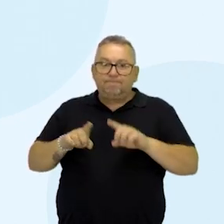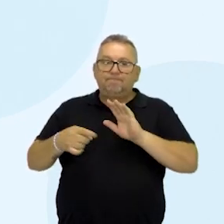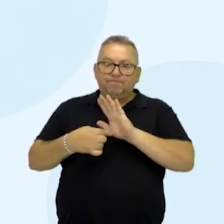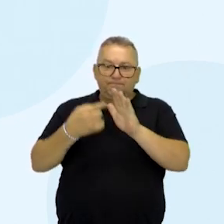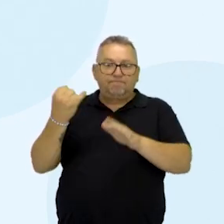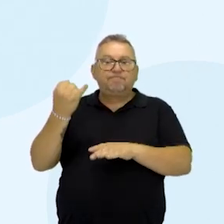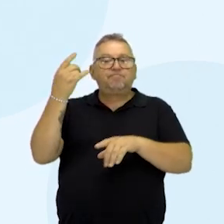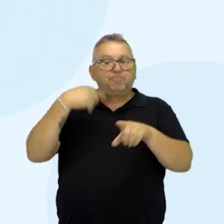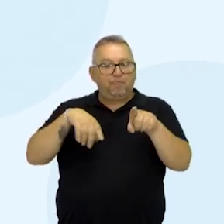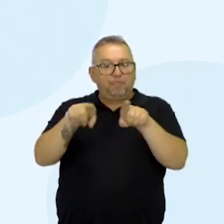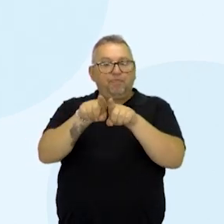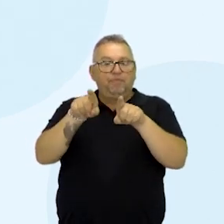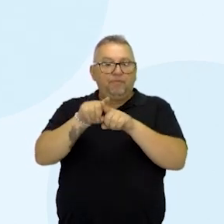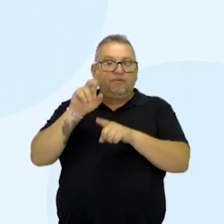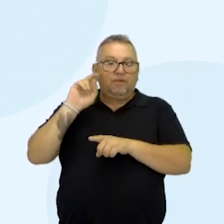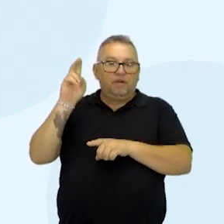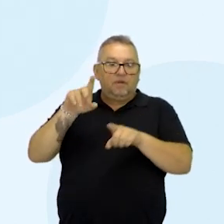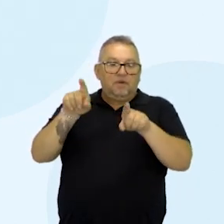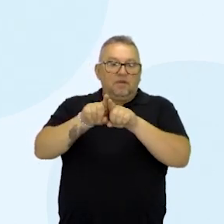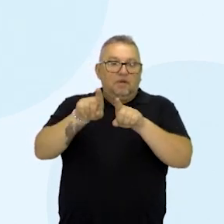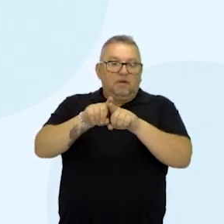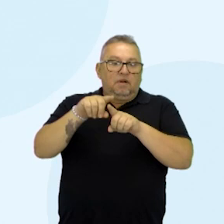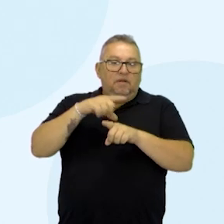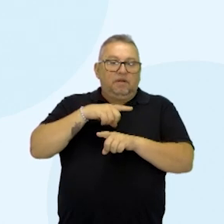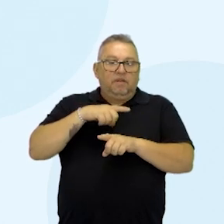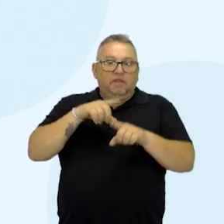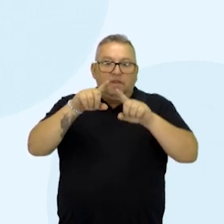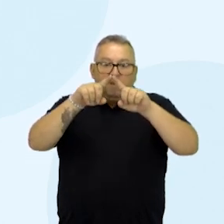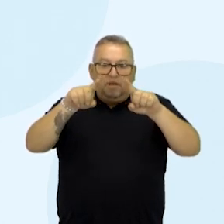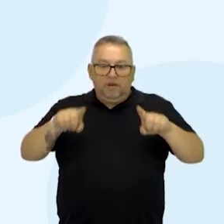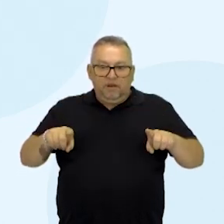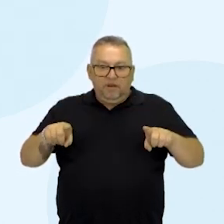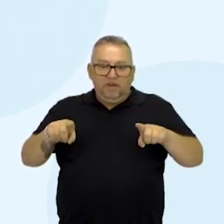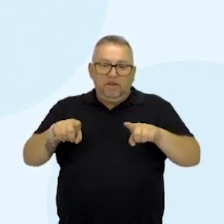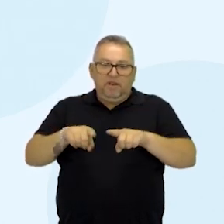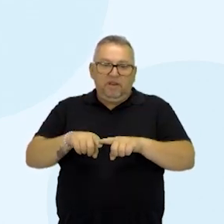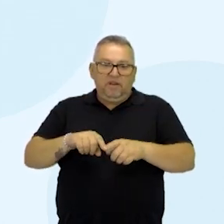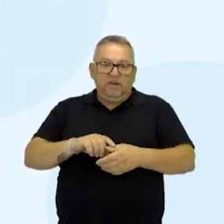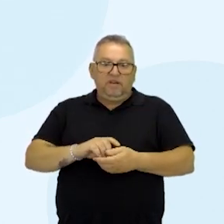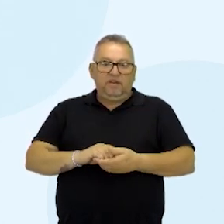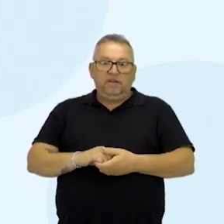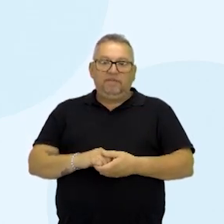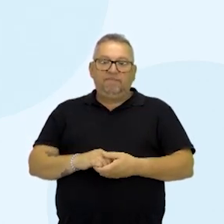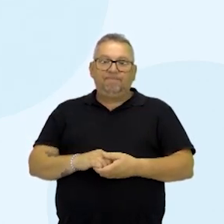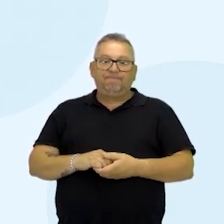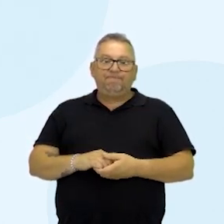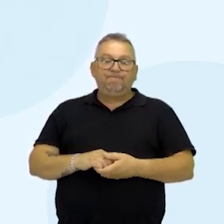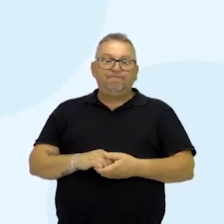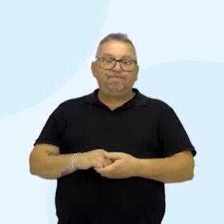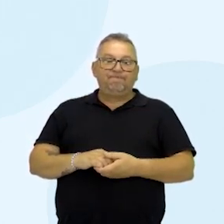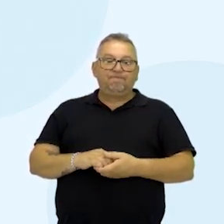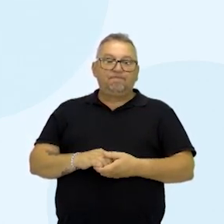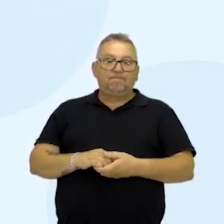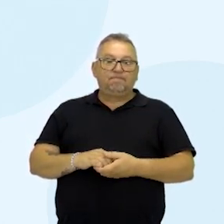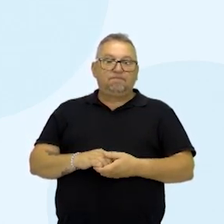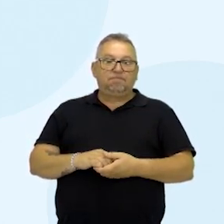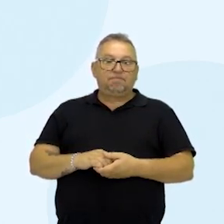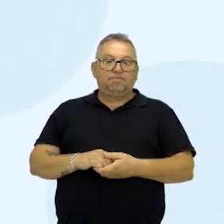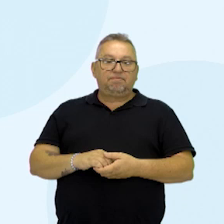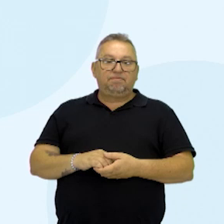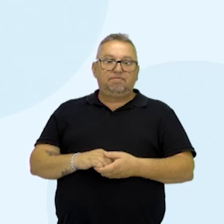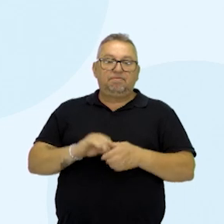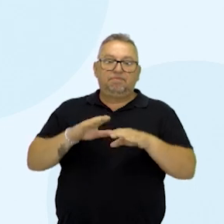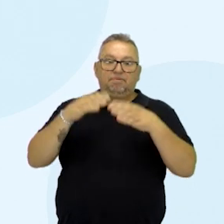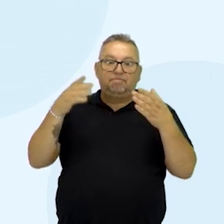mostrar também. Então, olha só, nós temos um losango aqui, ó, aliás, nós temos 2, né? Esse daqui é um losango, tá vendo? Quando a